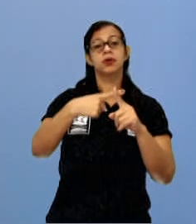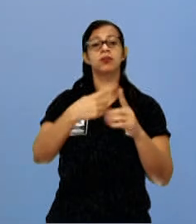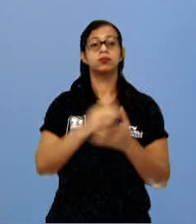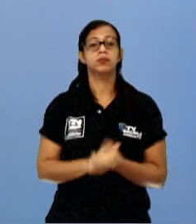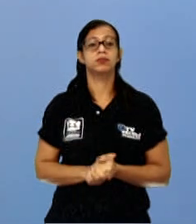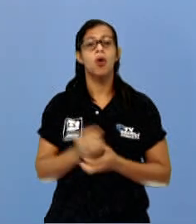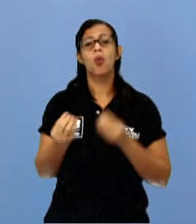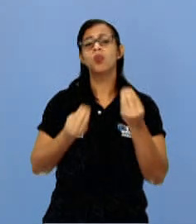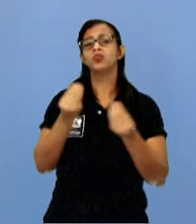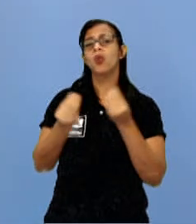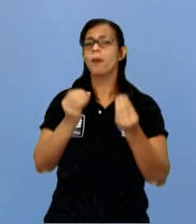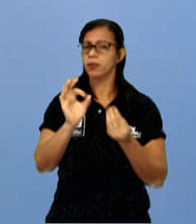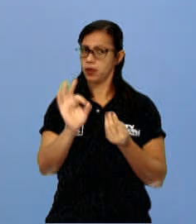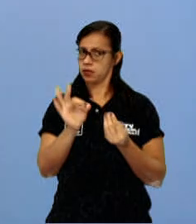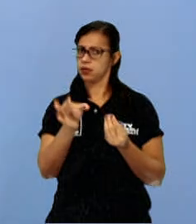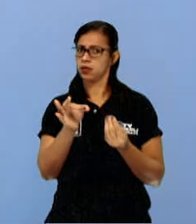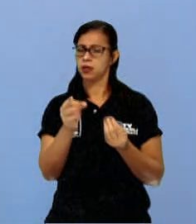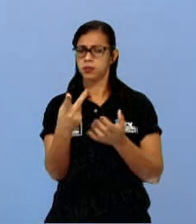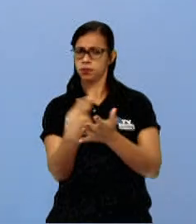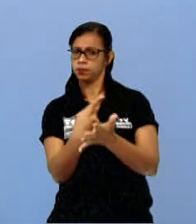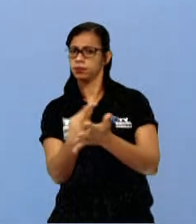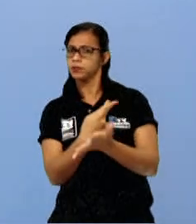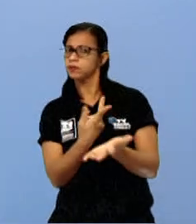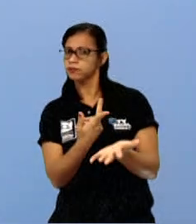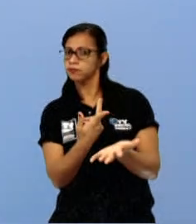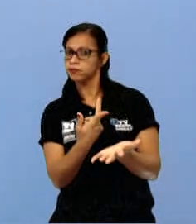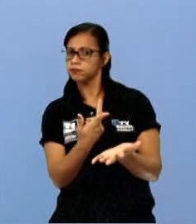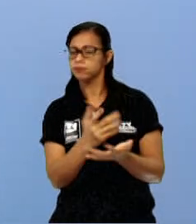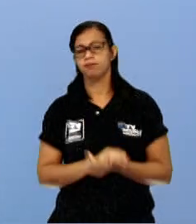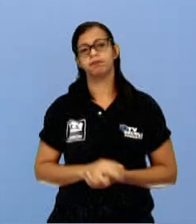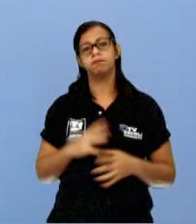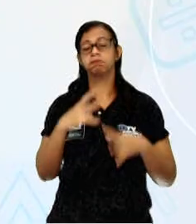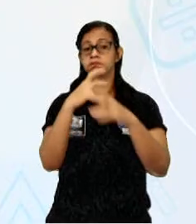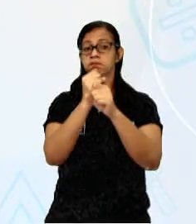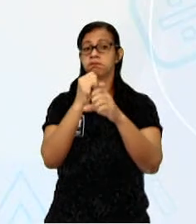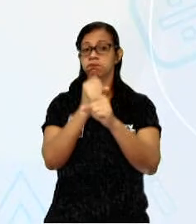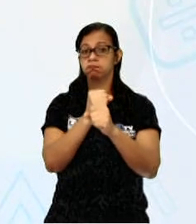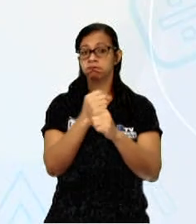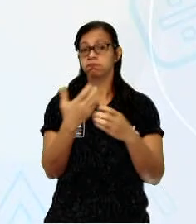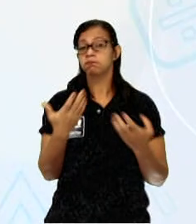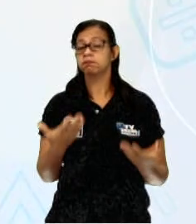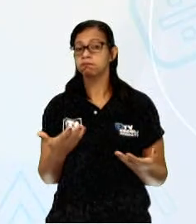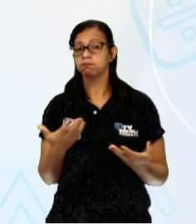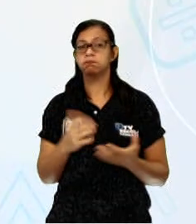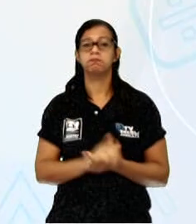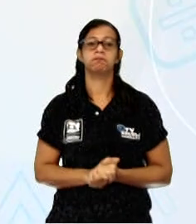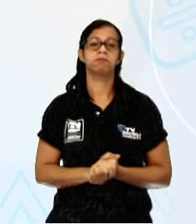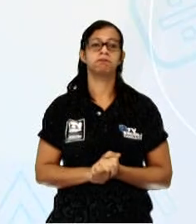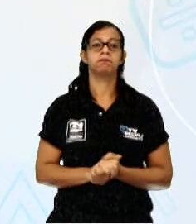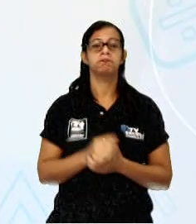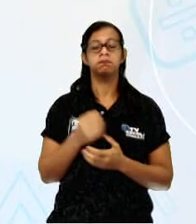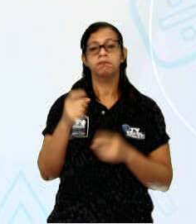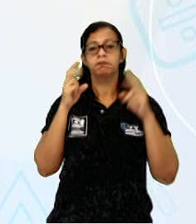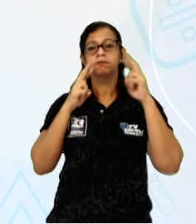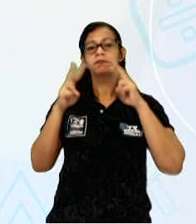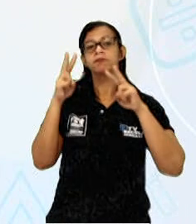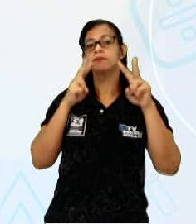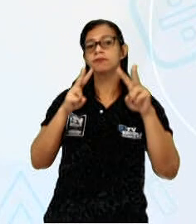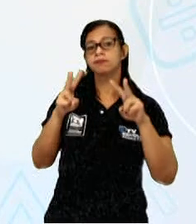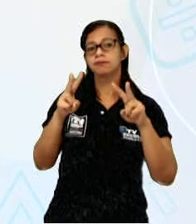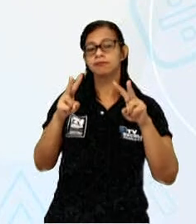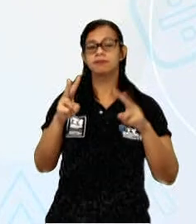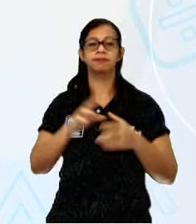bom liga resolveu dessa forma sempre tem sete mais 54 para ela é igual a 1811